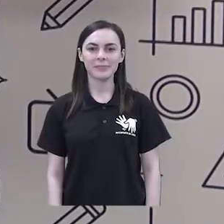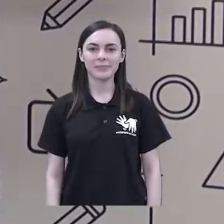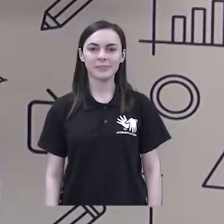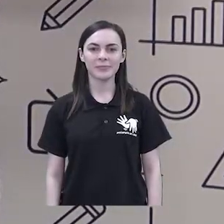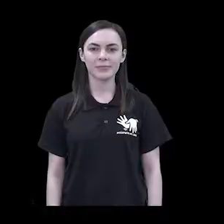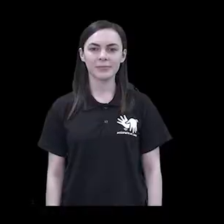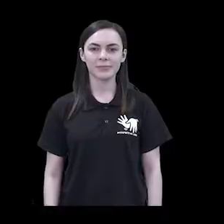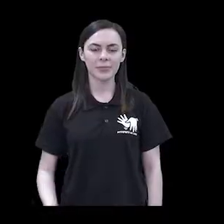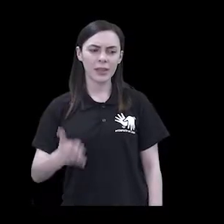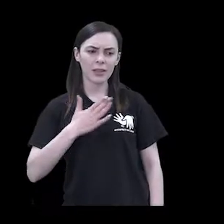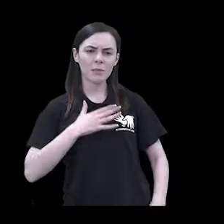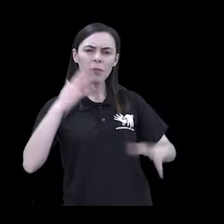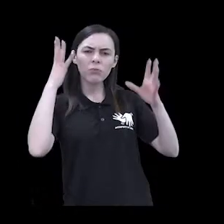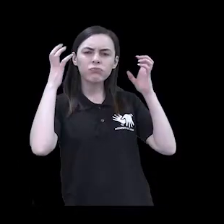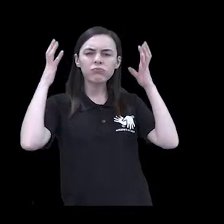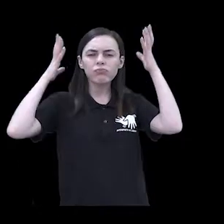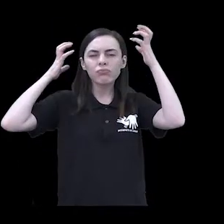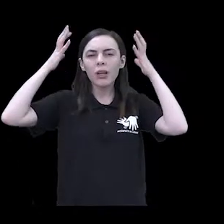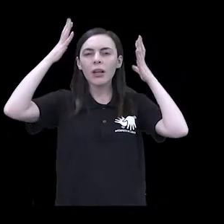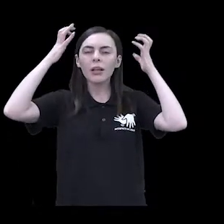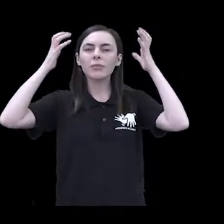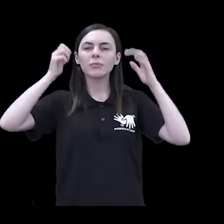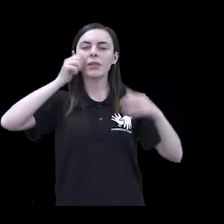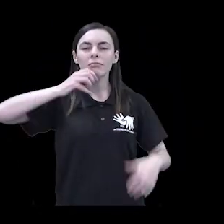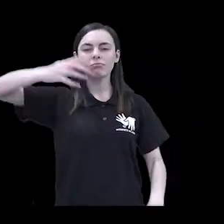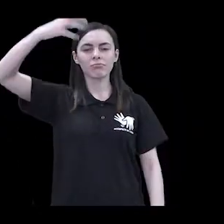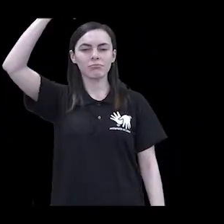imaginação. Meu Crespo é de rainha.